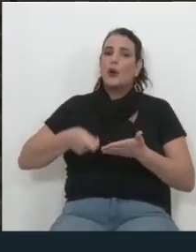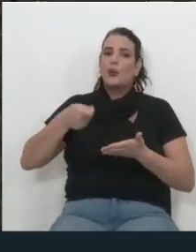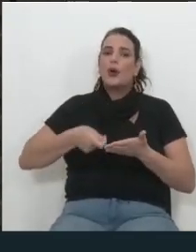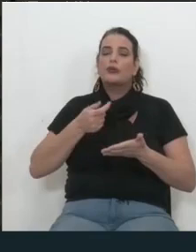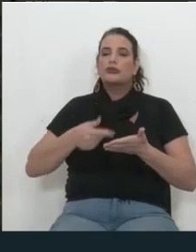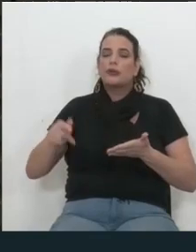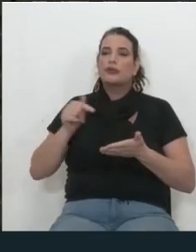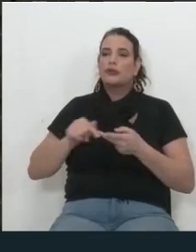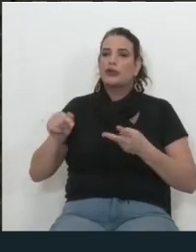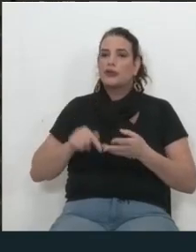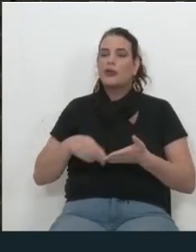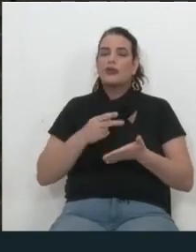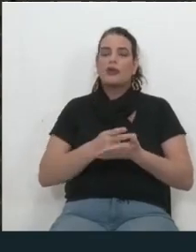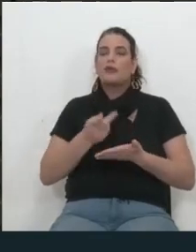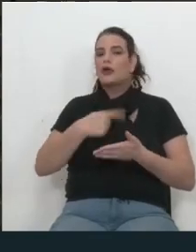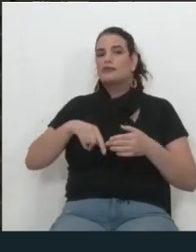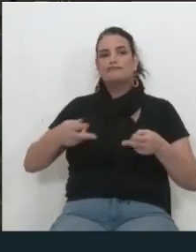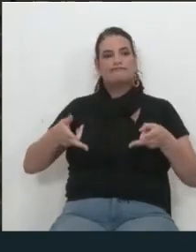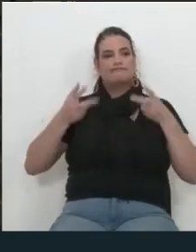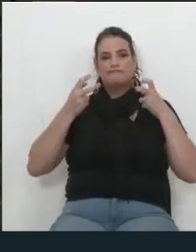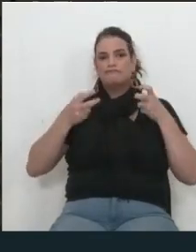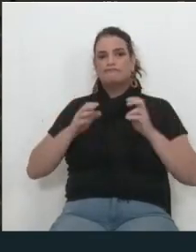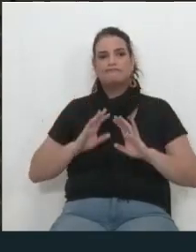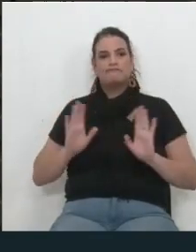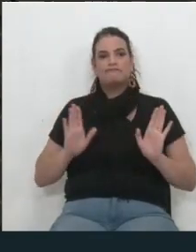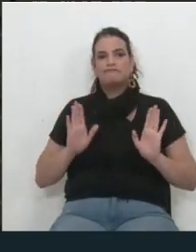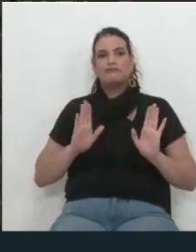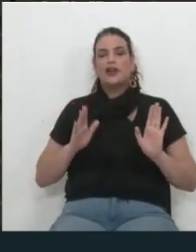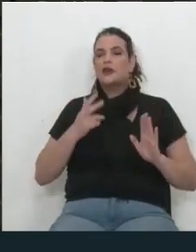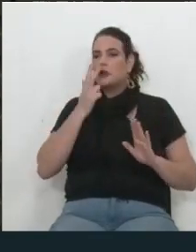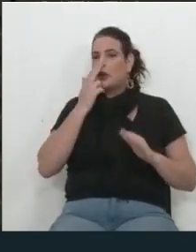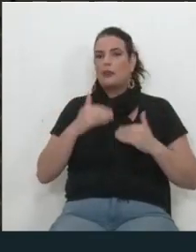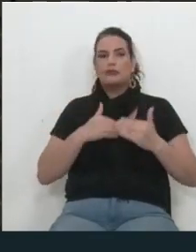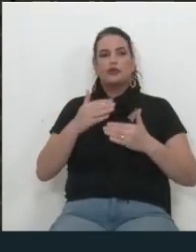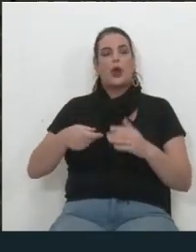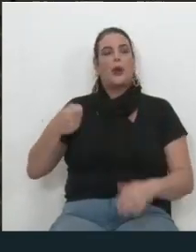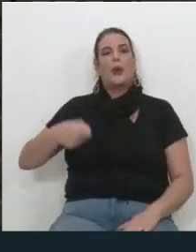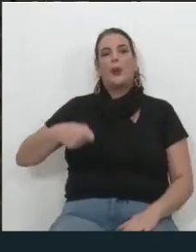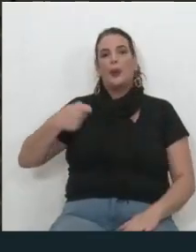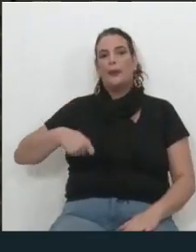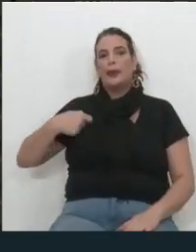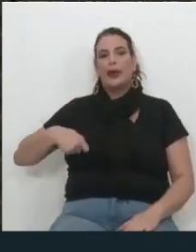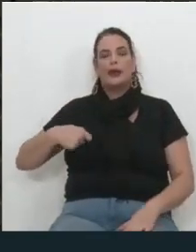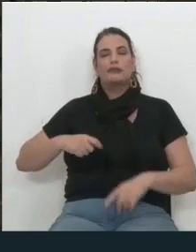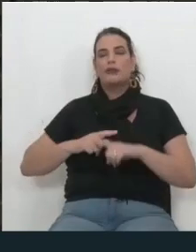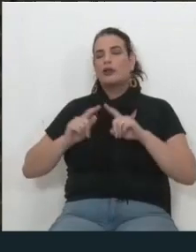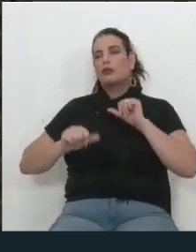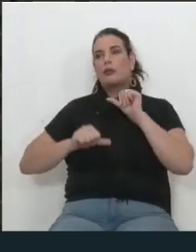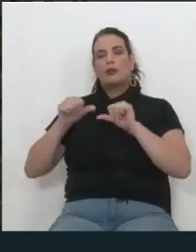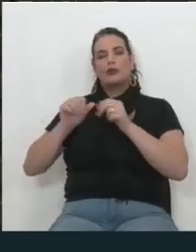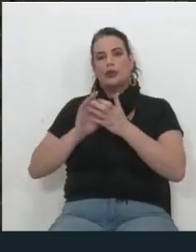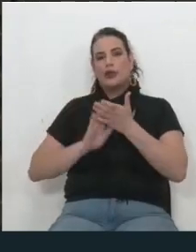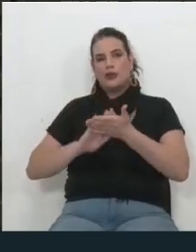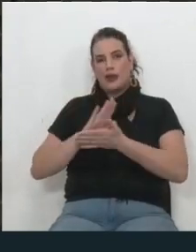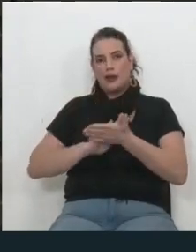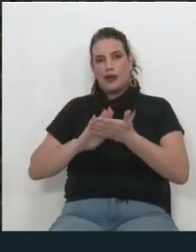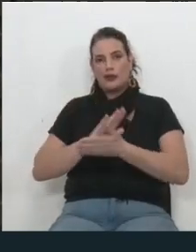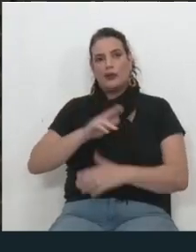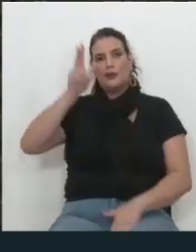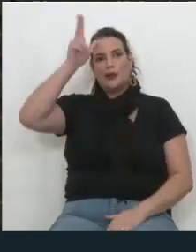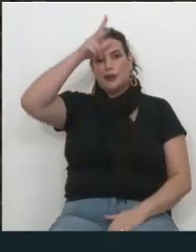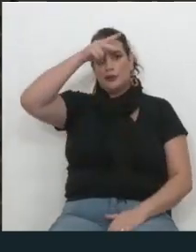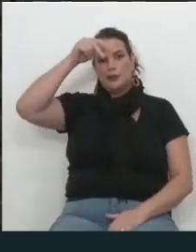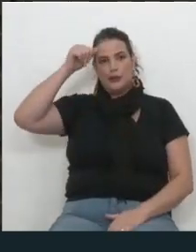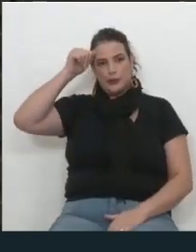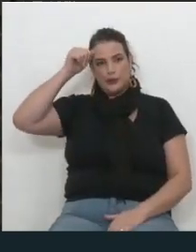e a gente observa que aqui só tem um caminho, é cobrar do Ministério Público, por parte da Prefeitura,